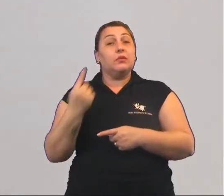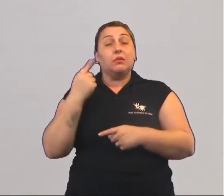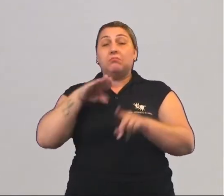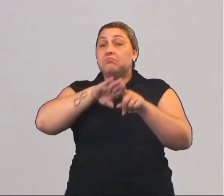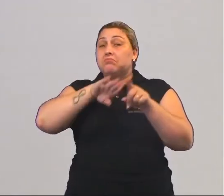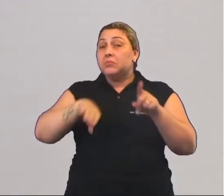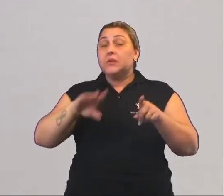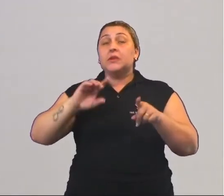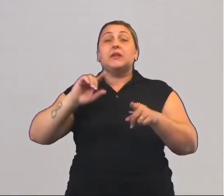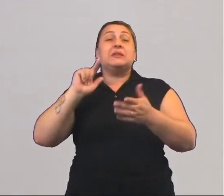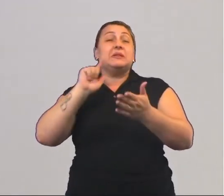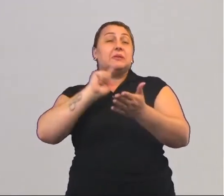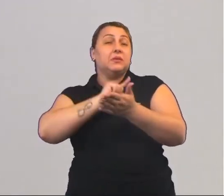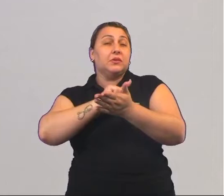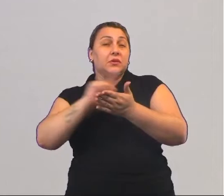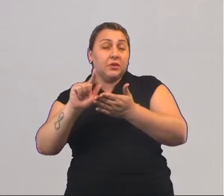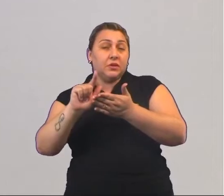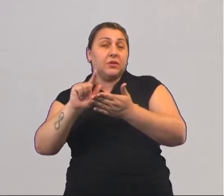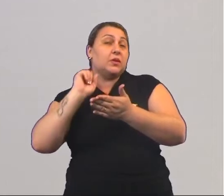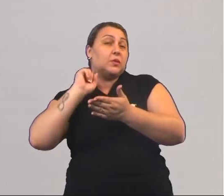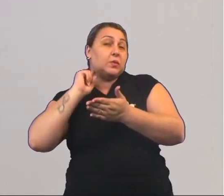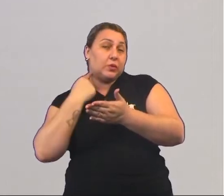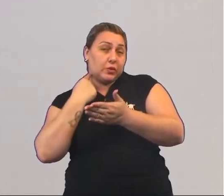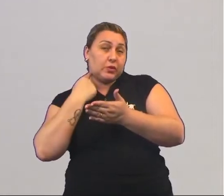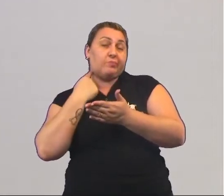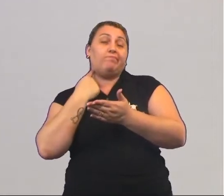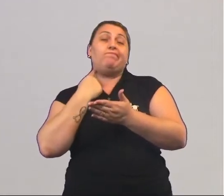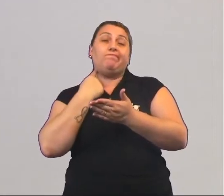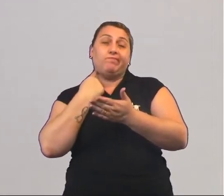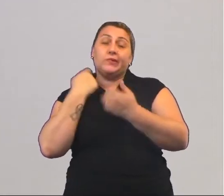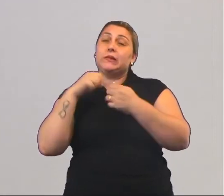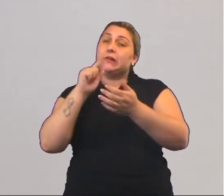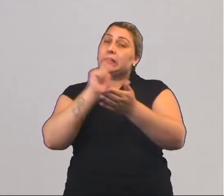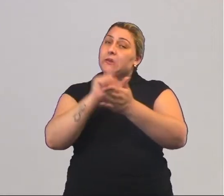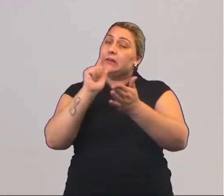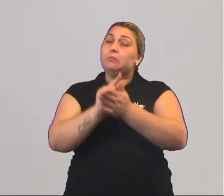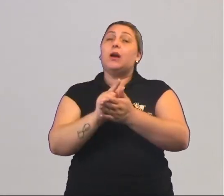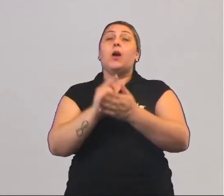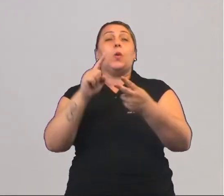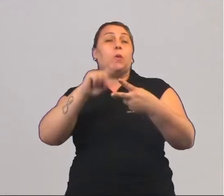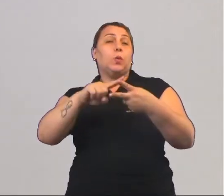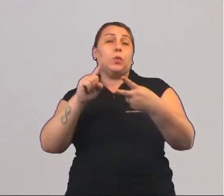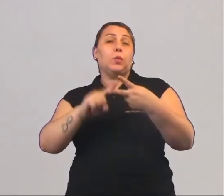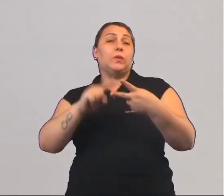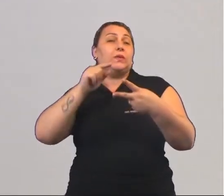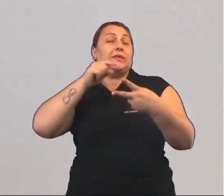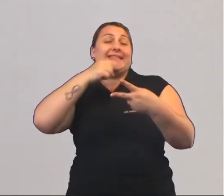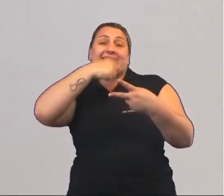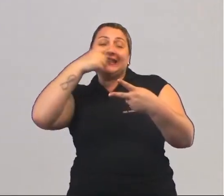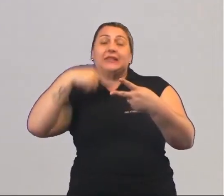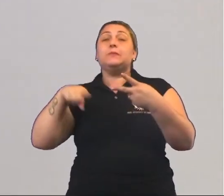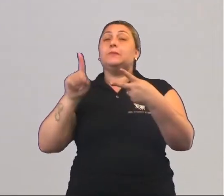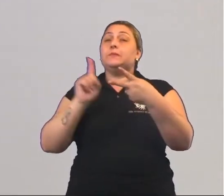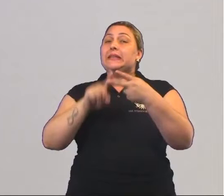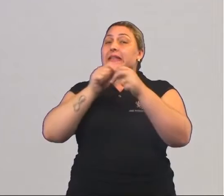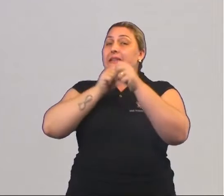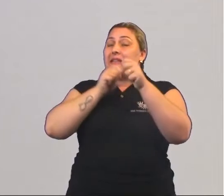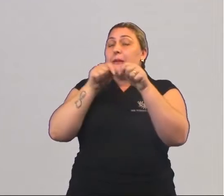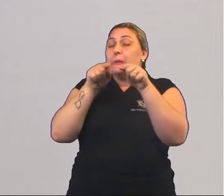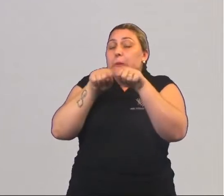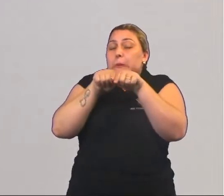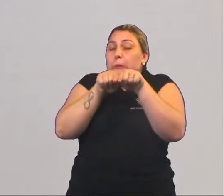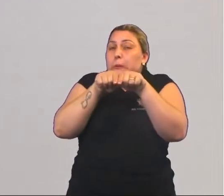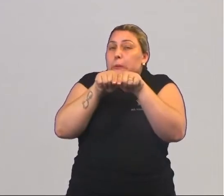si só, ela não consegue retirar, muitas vezes, todas as sujeiras que tem entre os nossos dentes. Existem aqueles dentes que são mais apertadinhos,